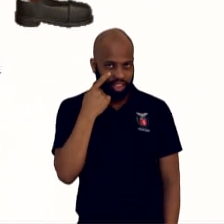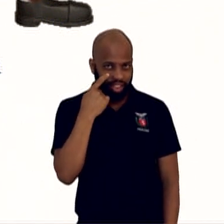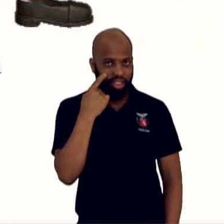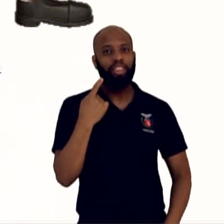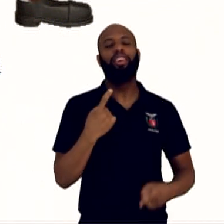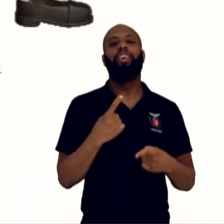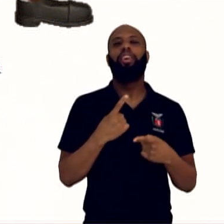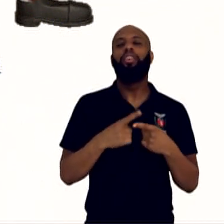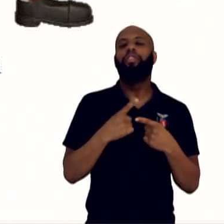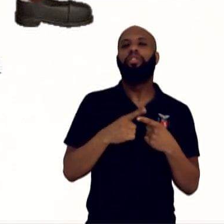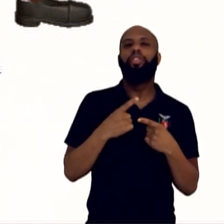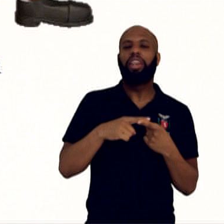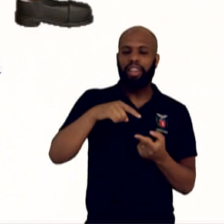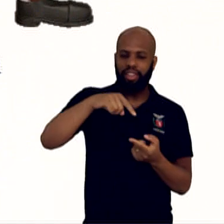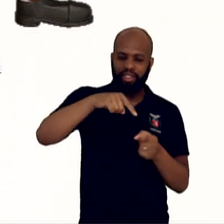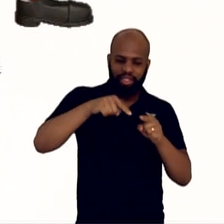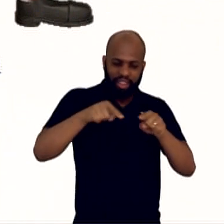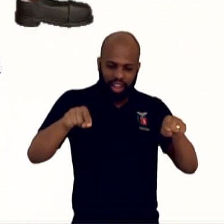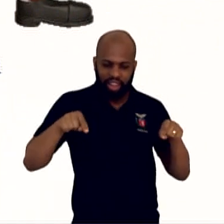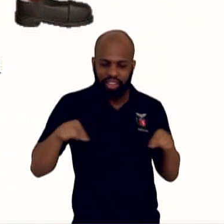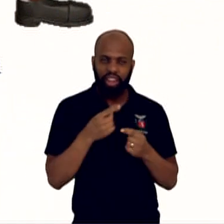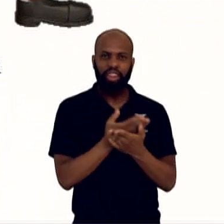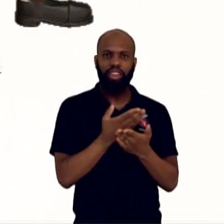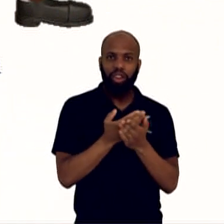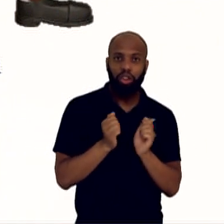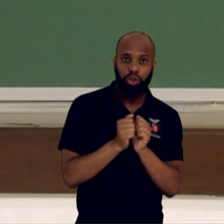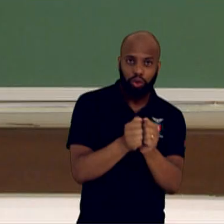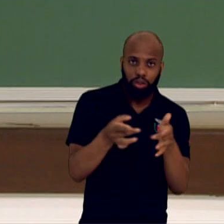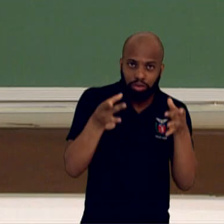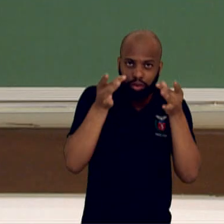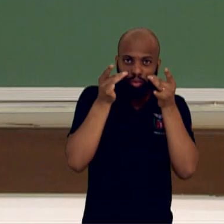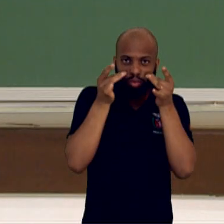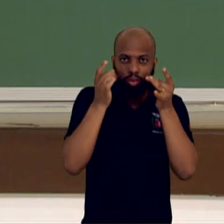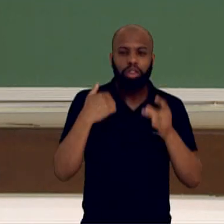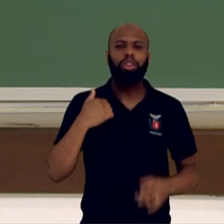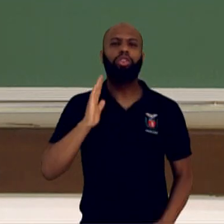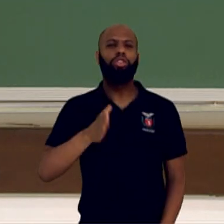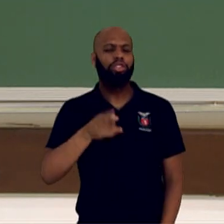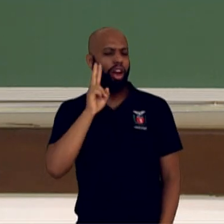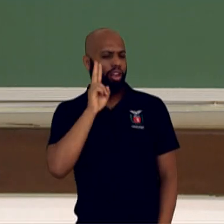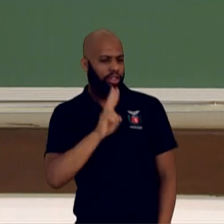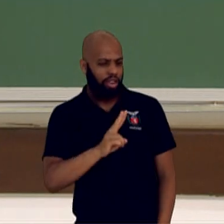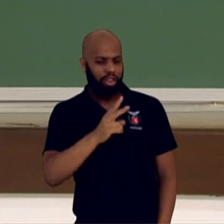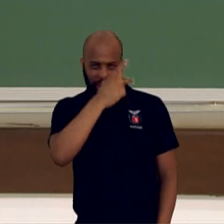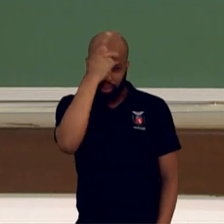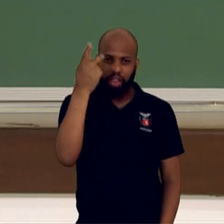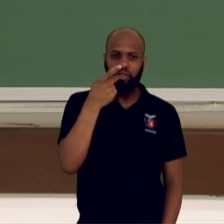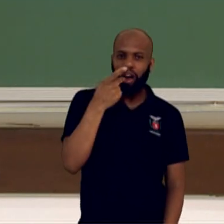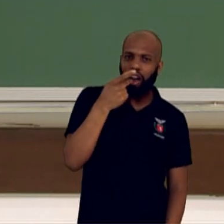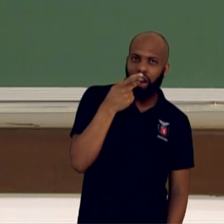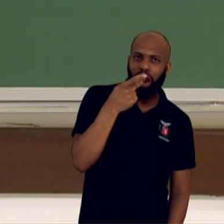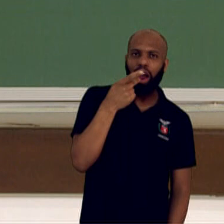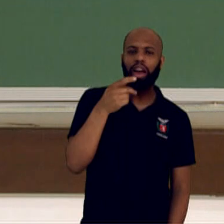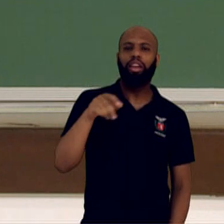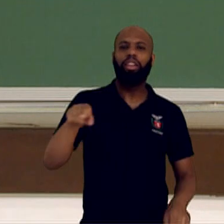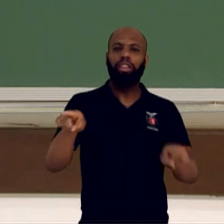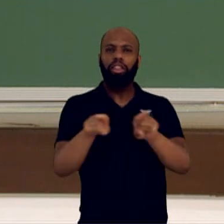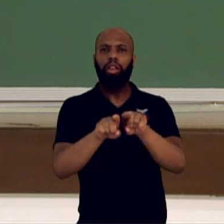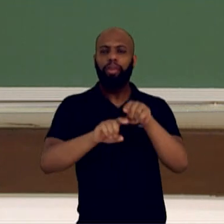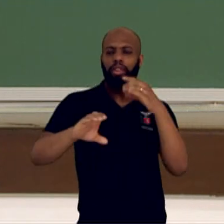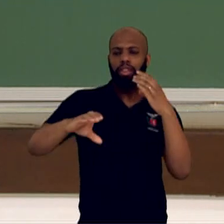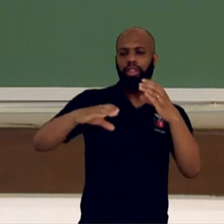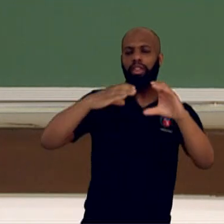eu na sala de aula, quando a gente está presencialmente juntos lá, eu já vi comentários, já vi o pessoal